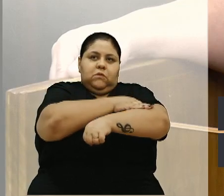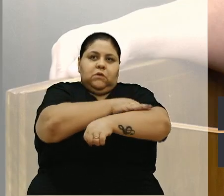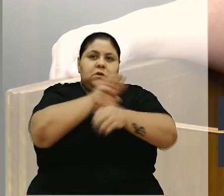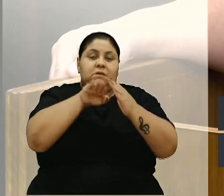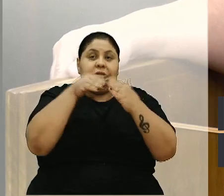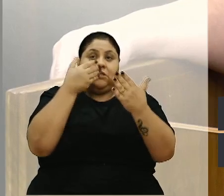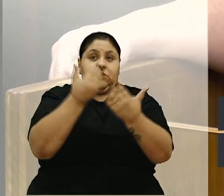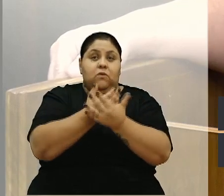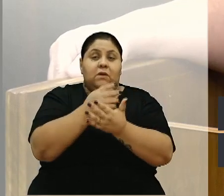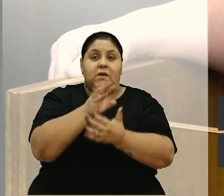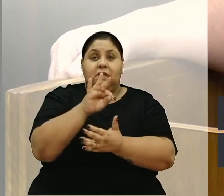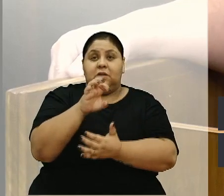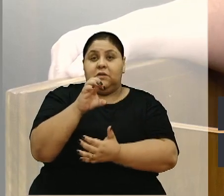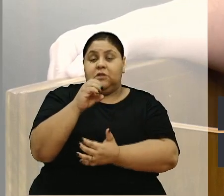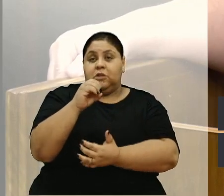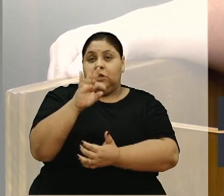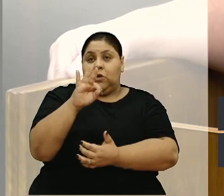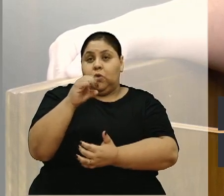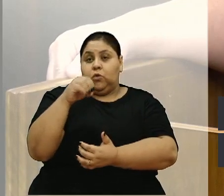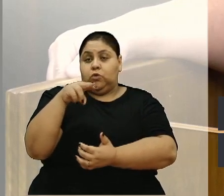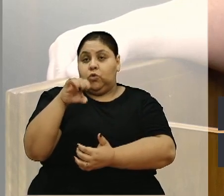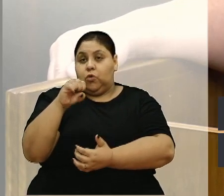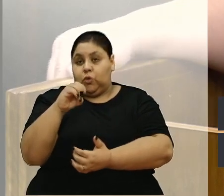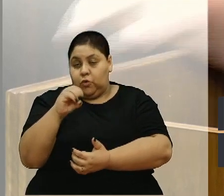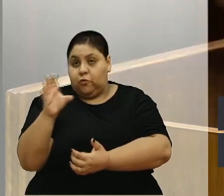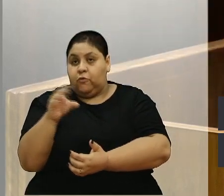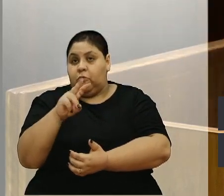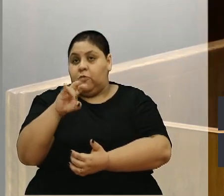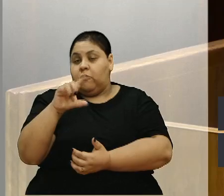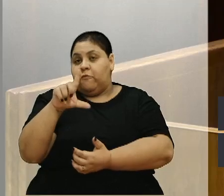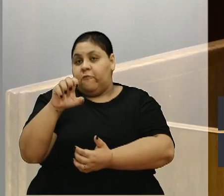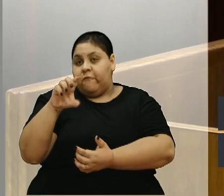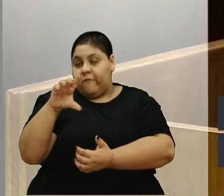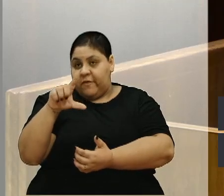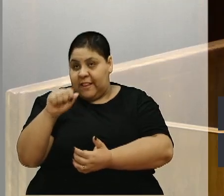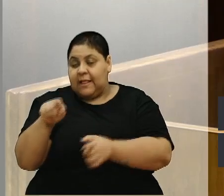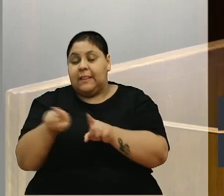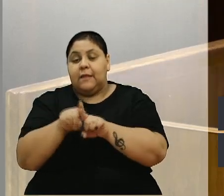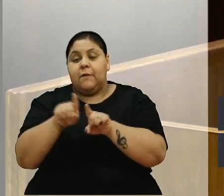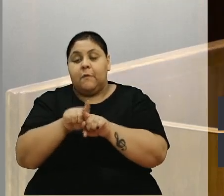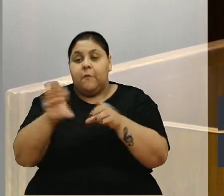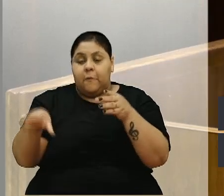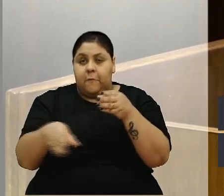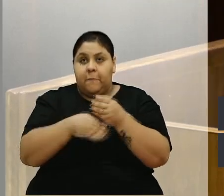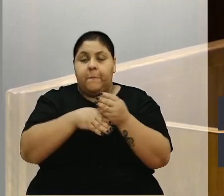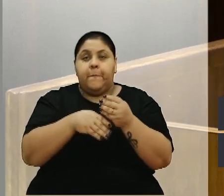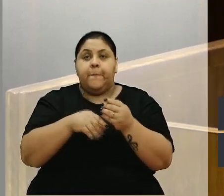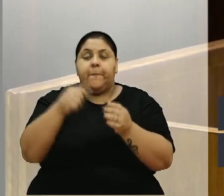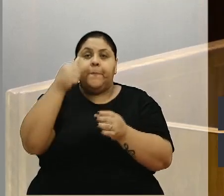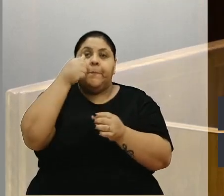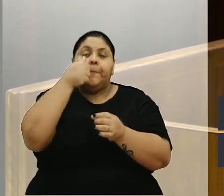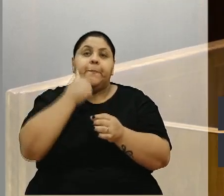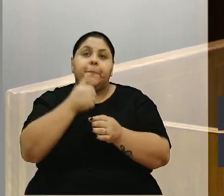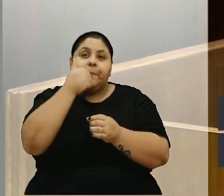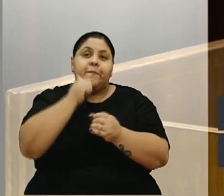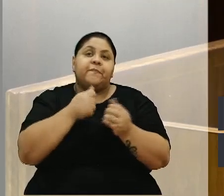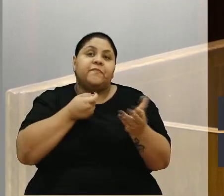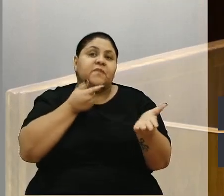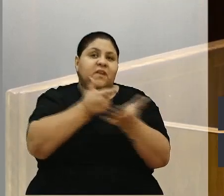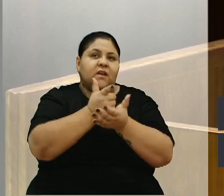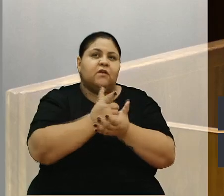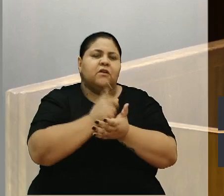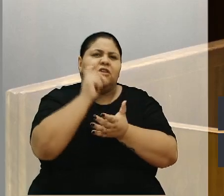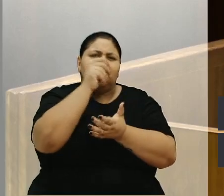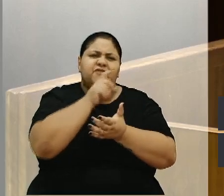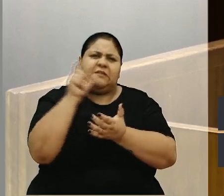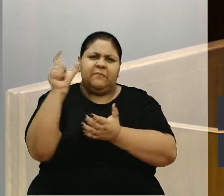Vilela. Já conseguimos, através das emendas do deputado Marcon, a compra de um... É bem difícil essa